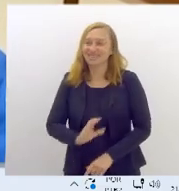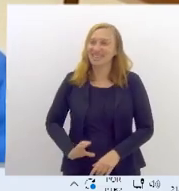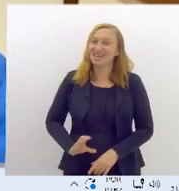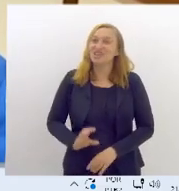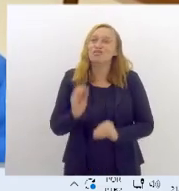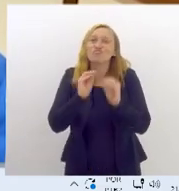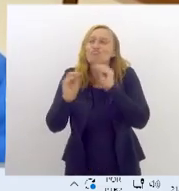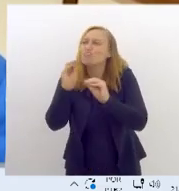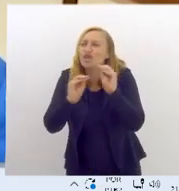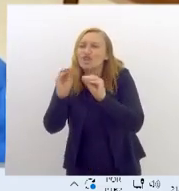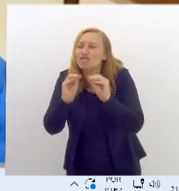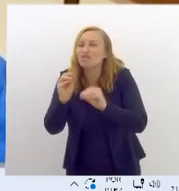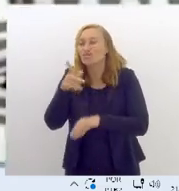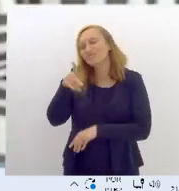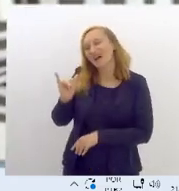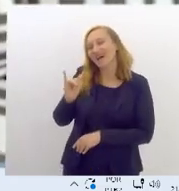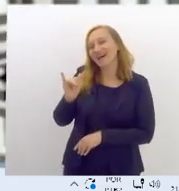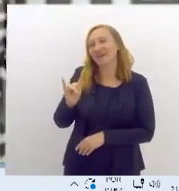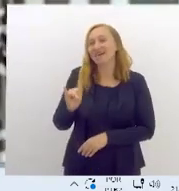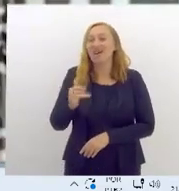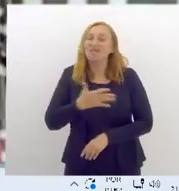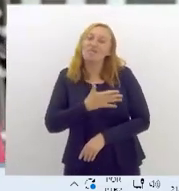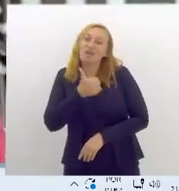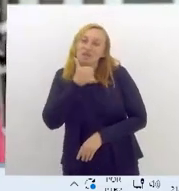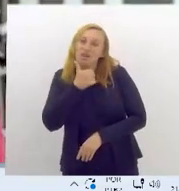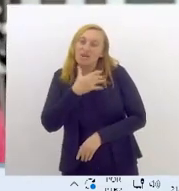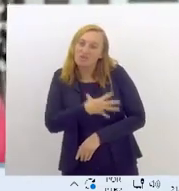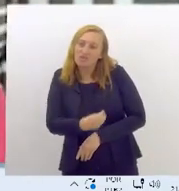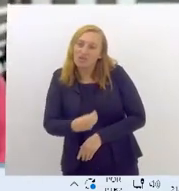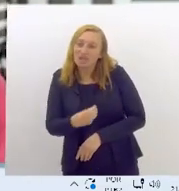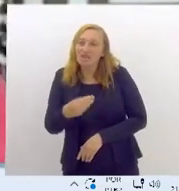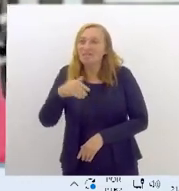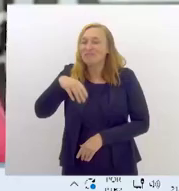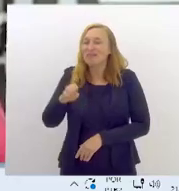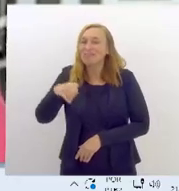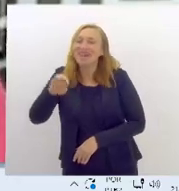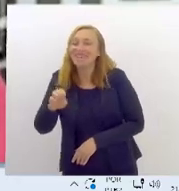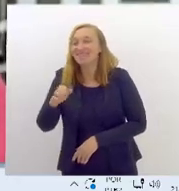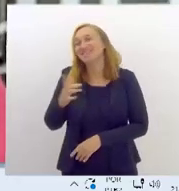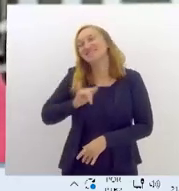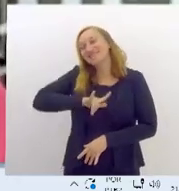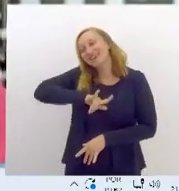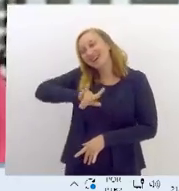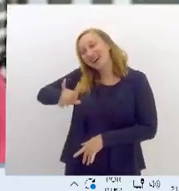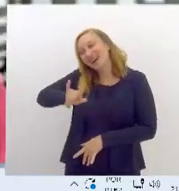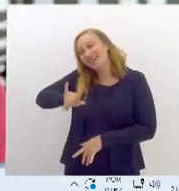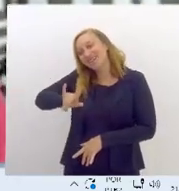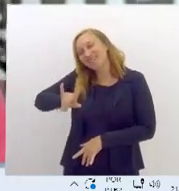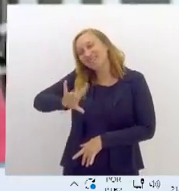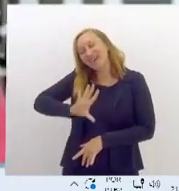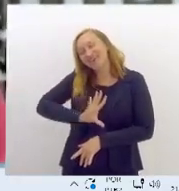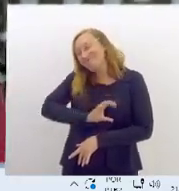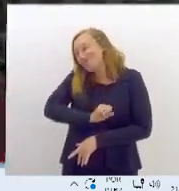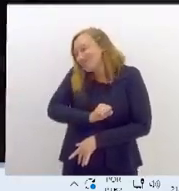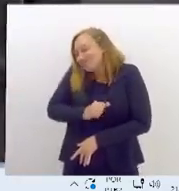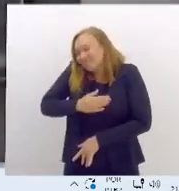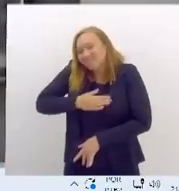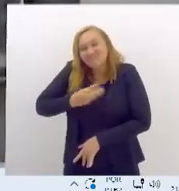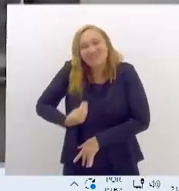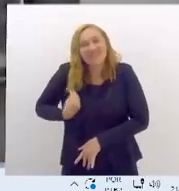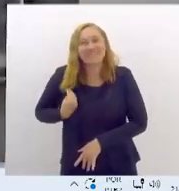um beijo de teu pai meu filho mamãe te ama tá você é o amor da minha